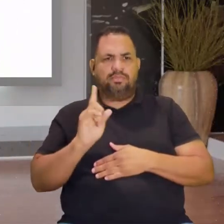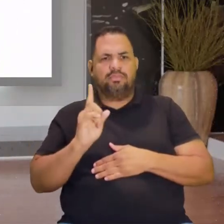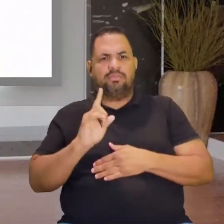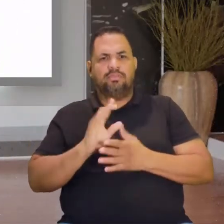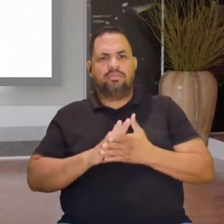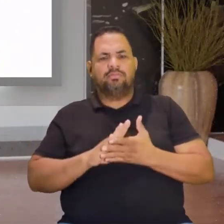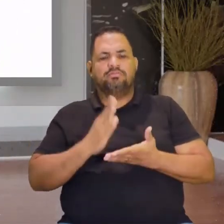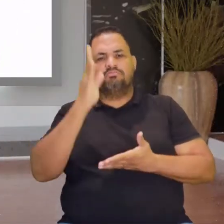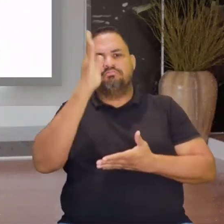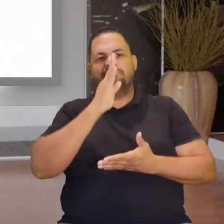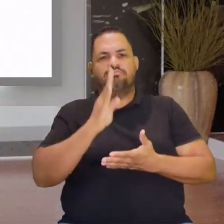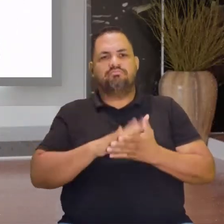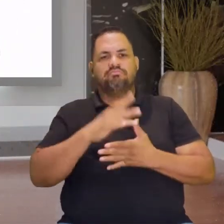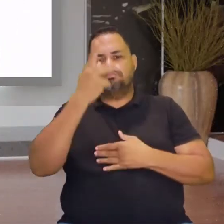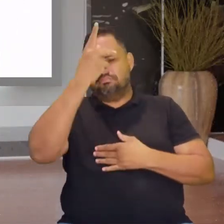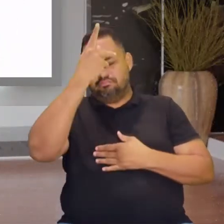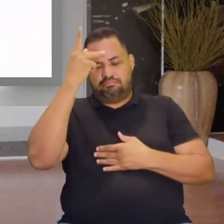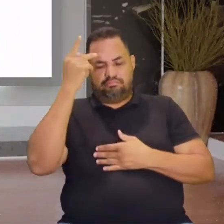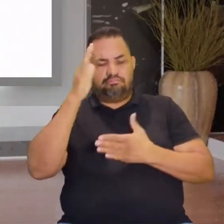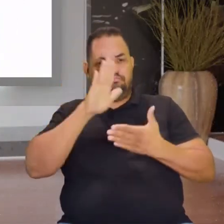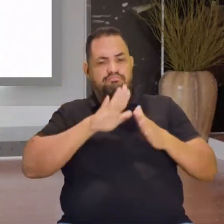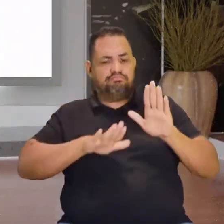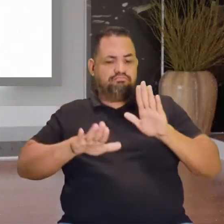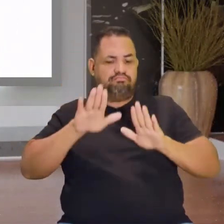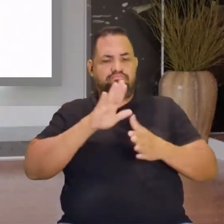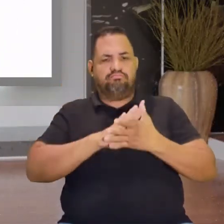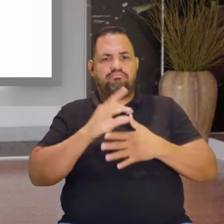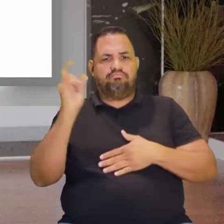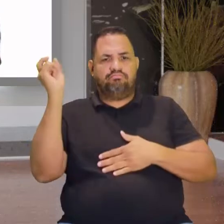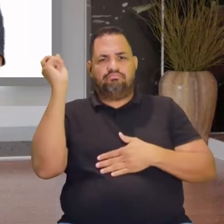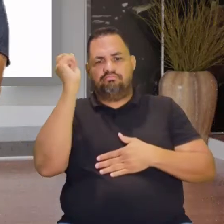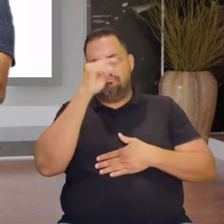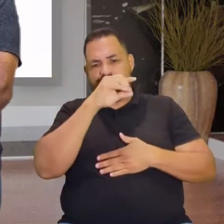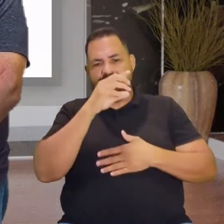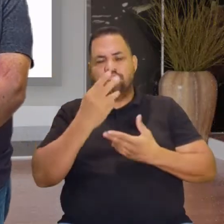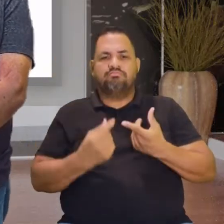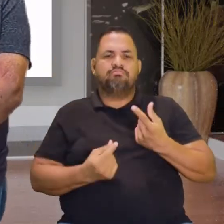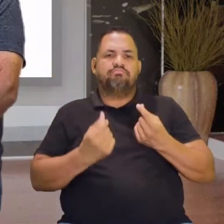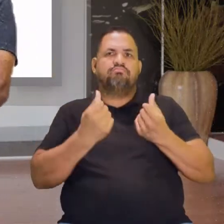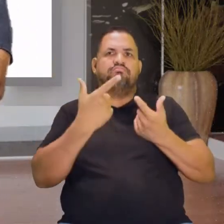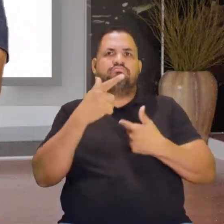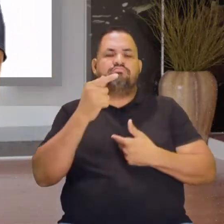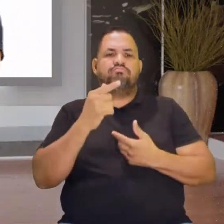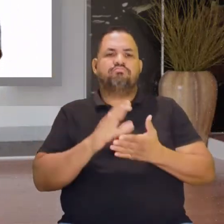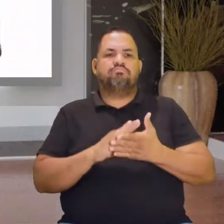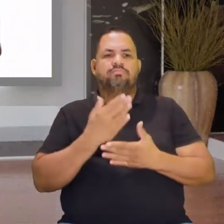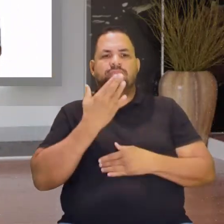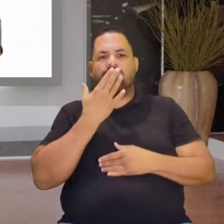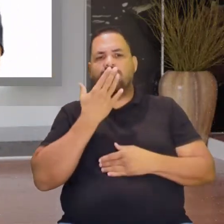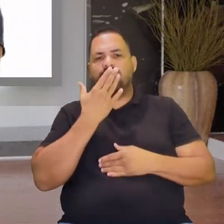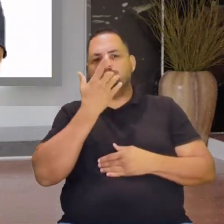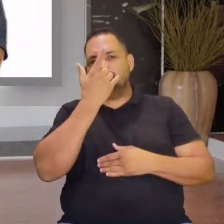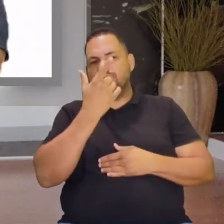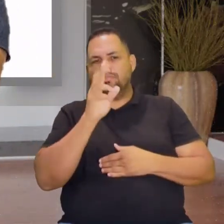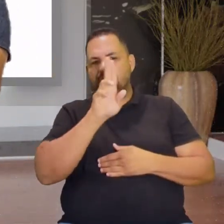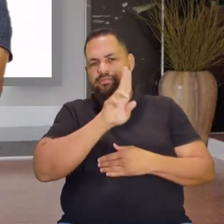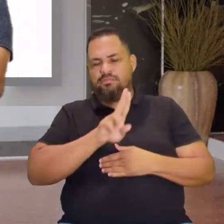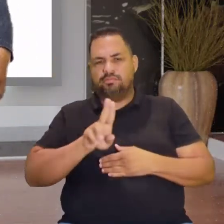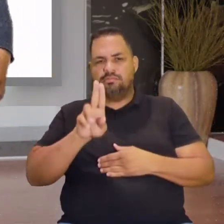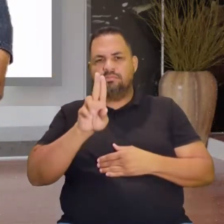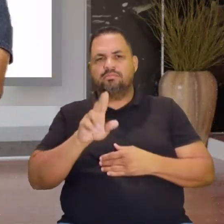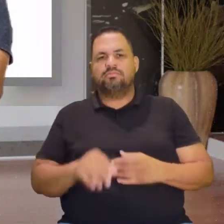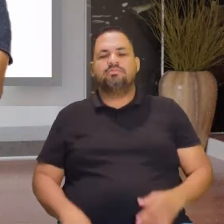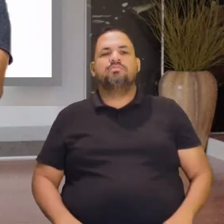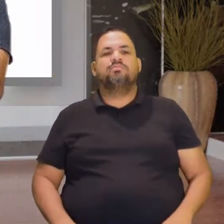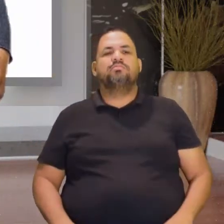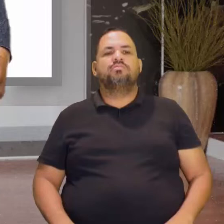brasileiro, um imigrante, uma pessoa talvez com dificuldades ali financeiras. A gente observa ali pelas cores que ela destacou, né? Um